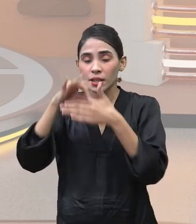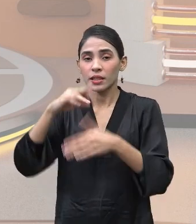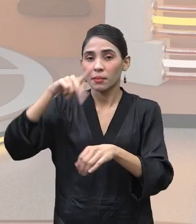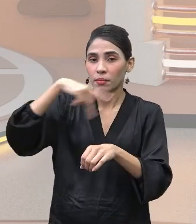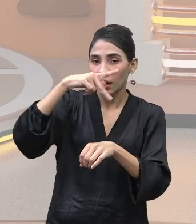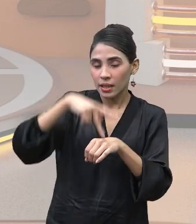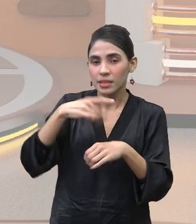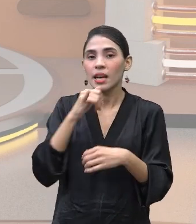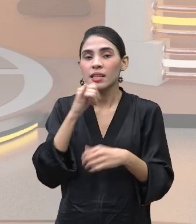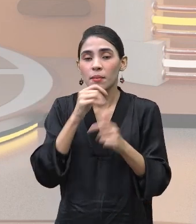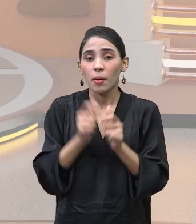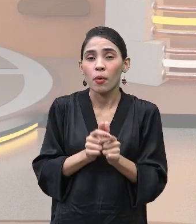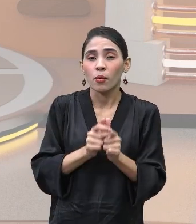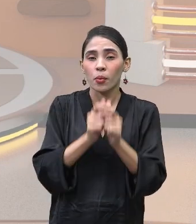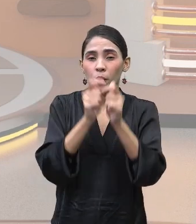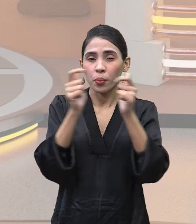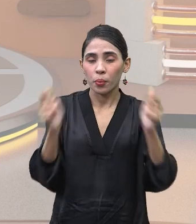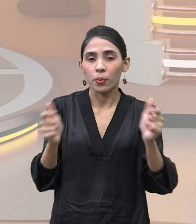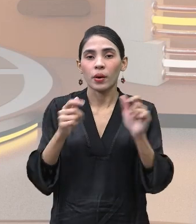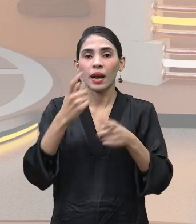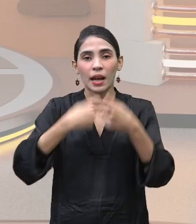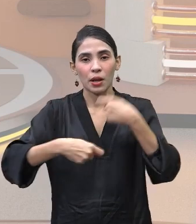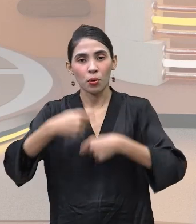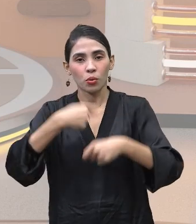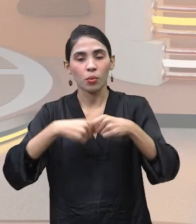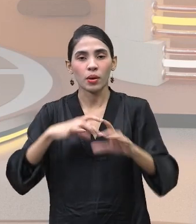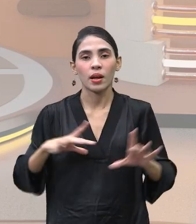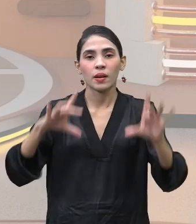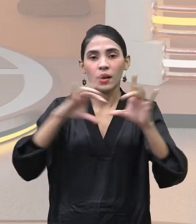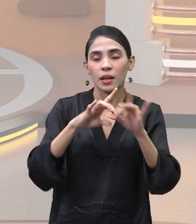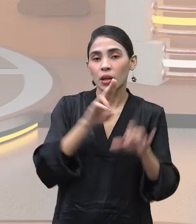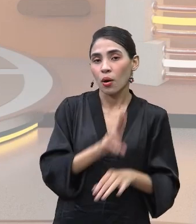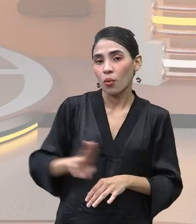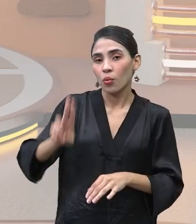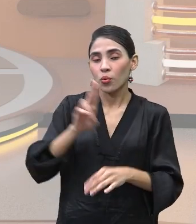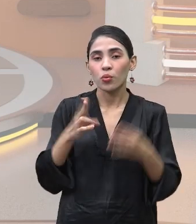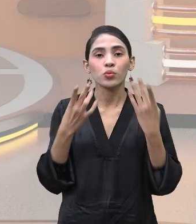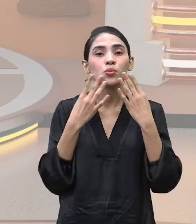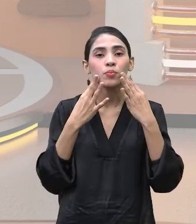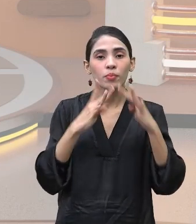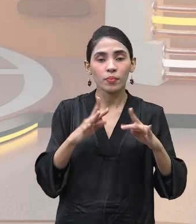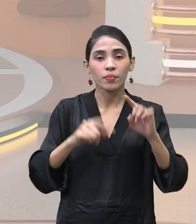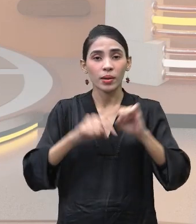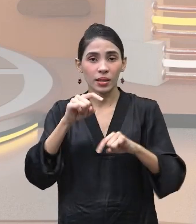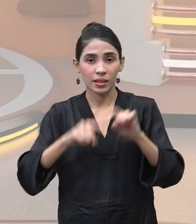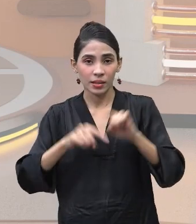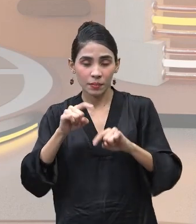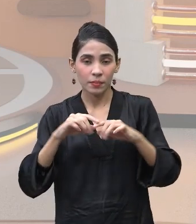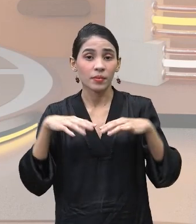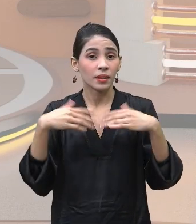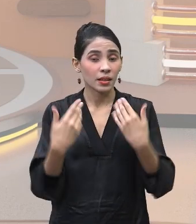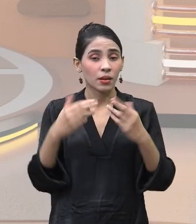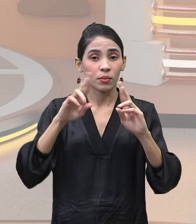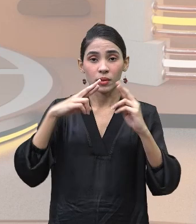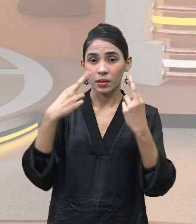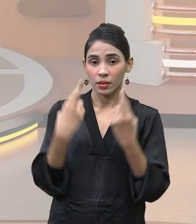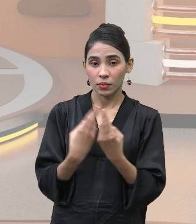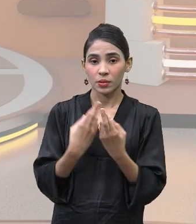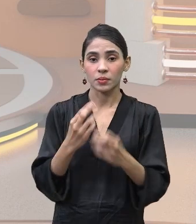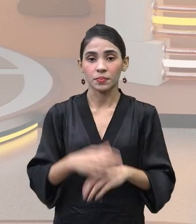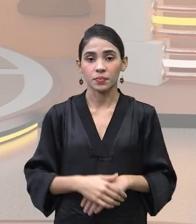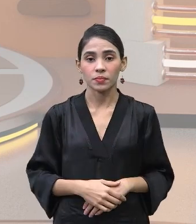do crescimento econômico aliado, né, ao uso dos recursos naturais. Então, na conferência,